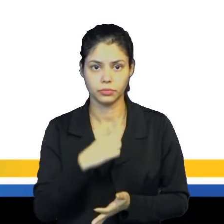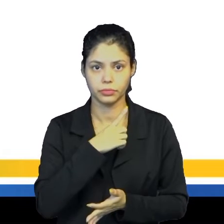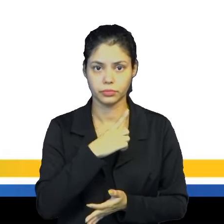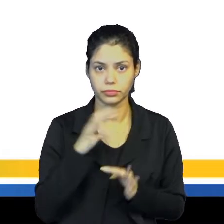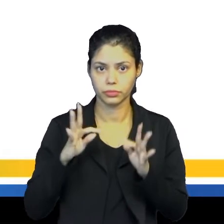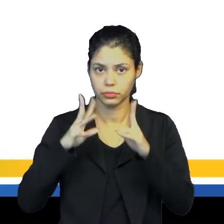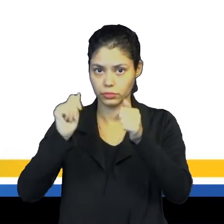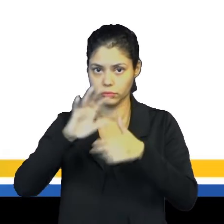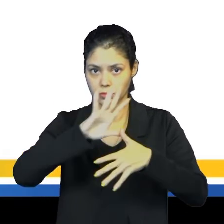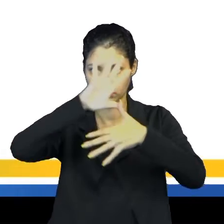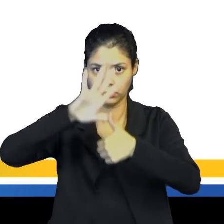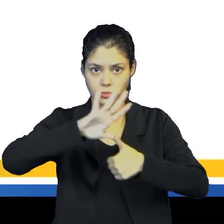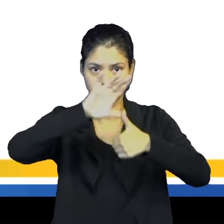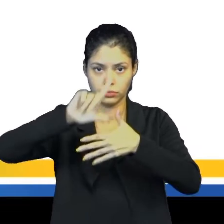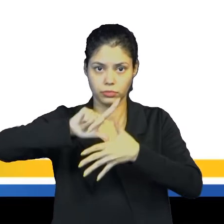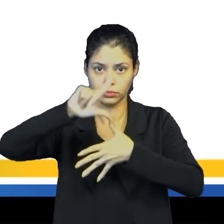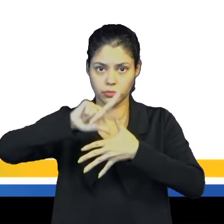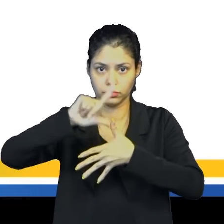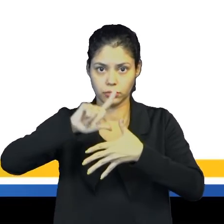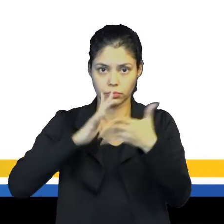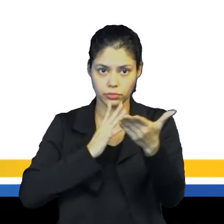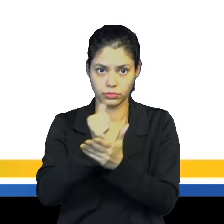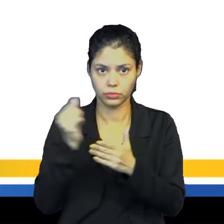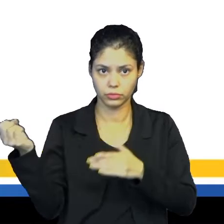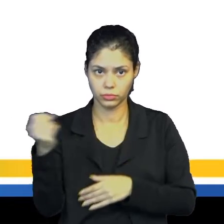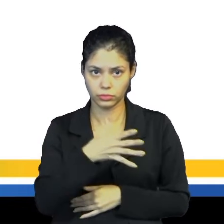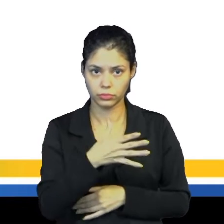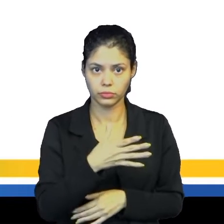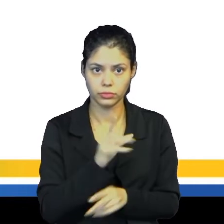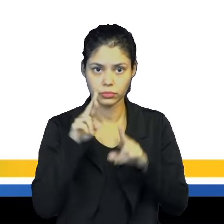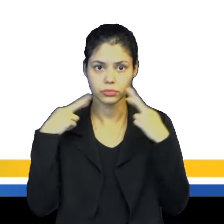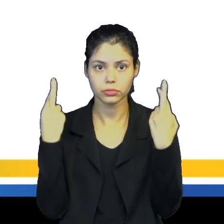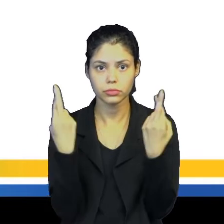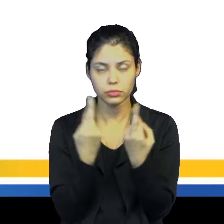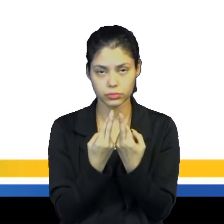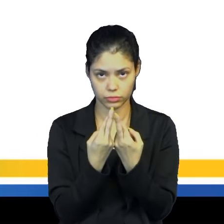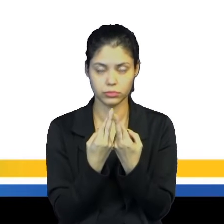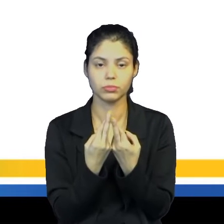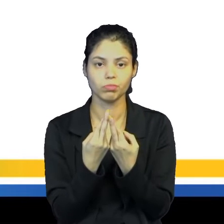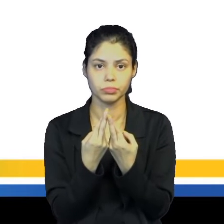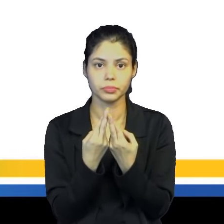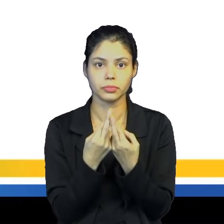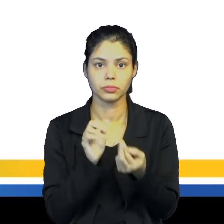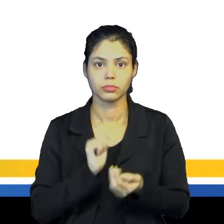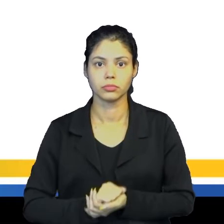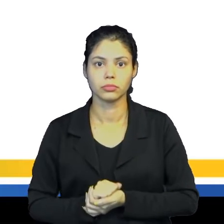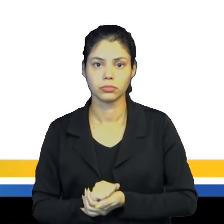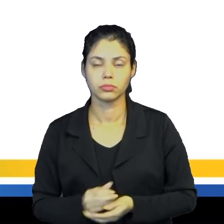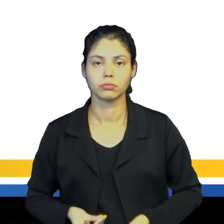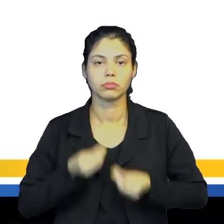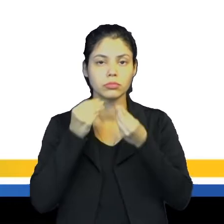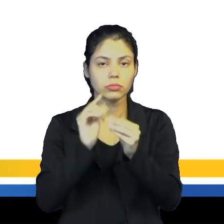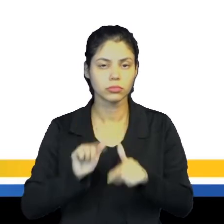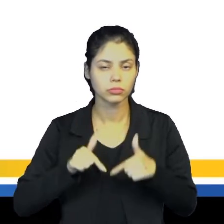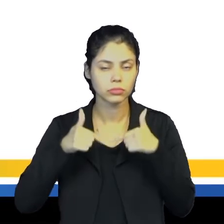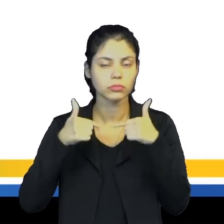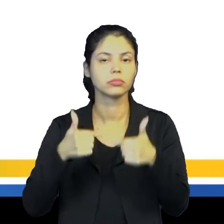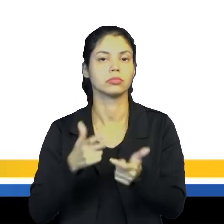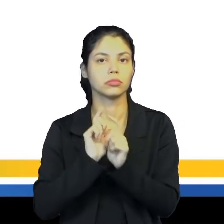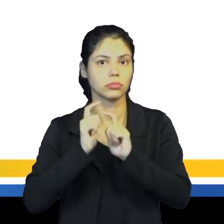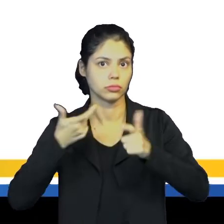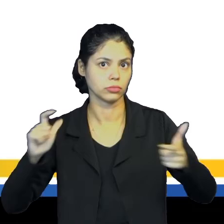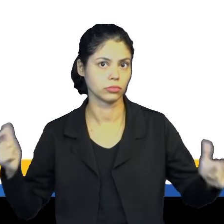tem toda a América Latina independente. As novas nações se reúnem, né, E aí elas defendem, né, um